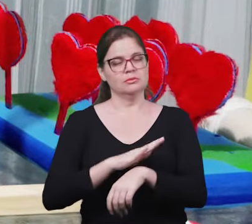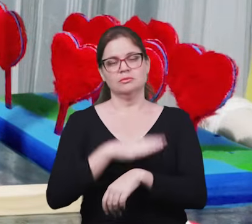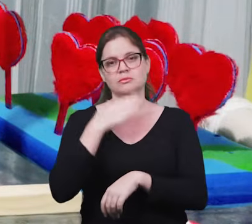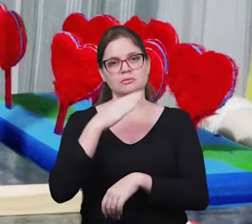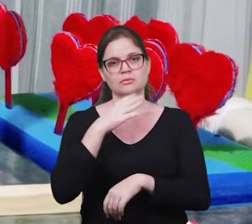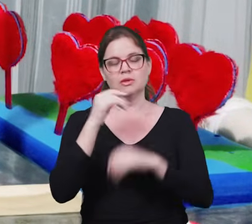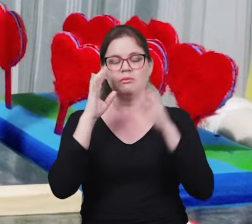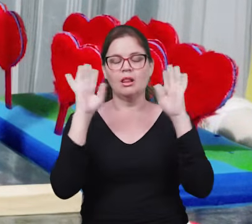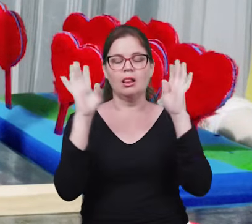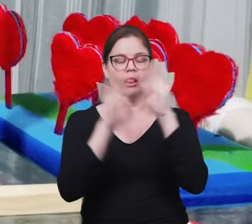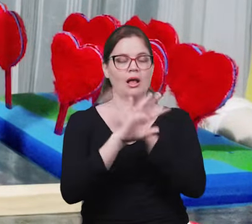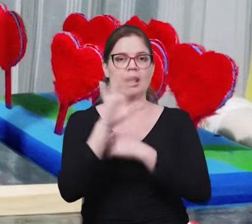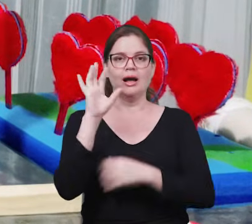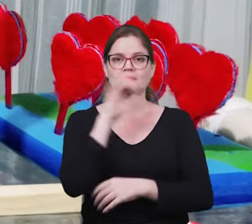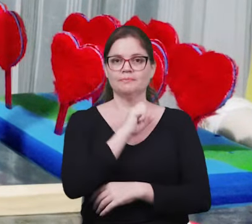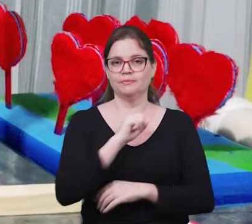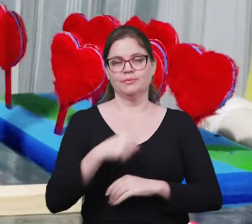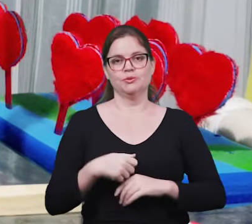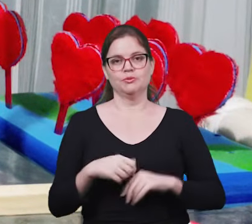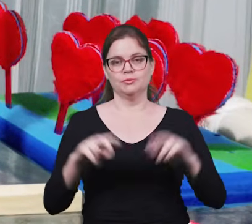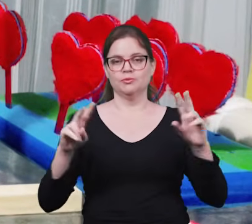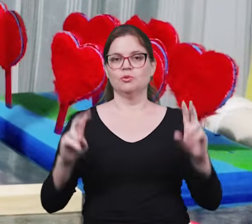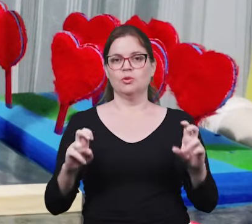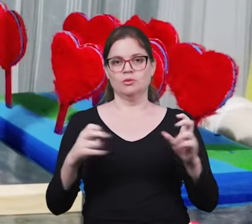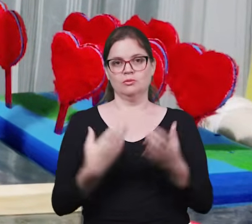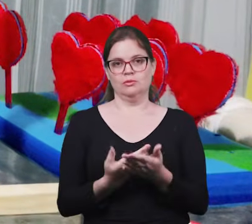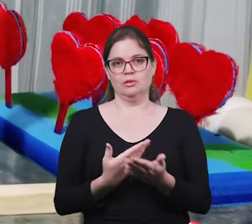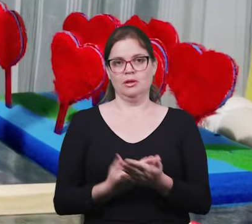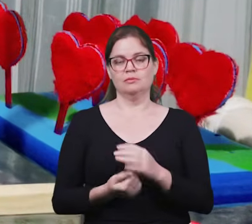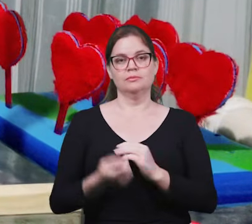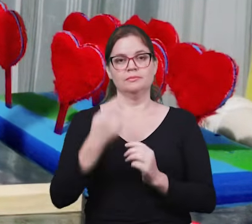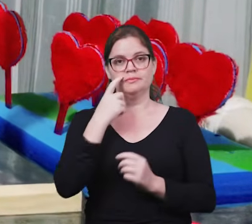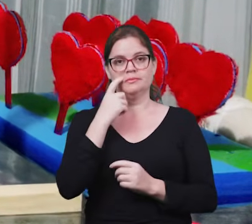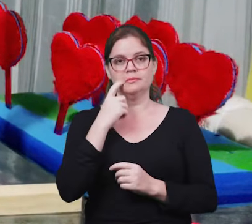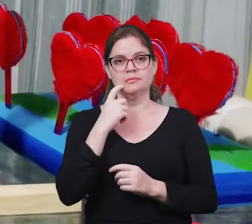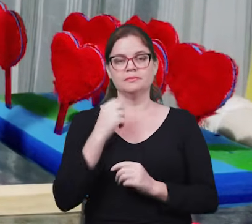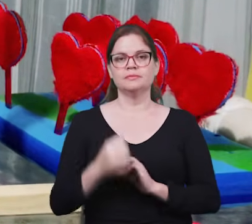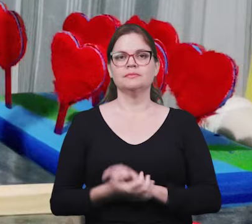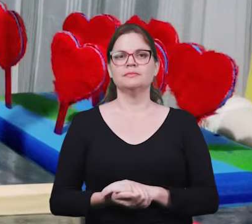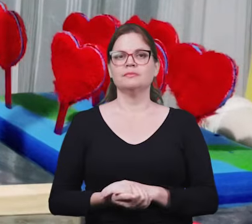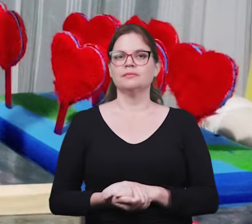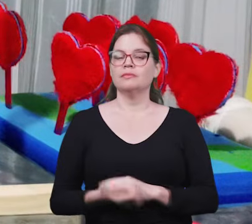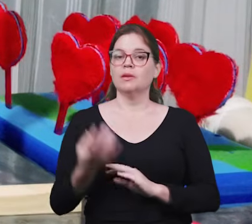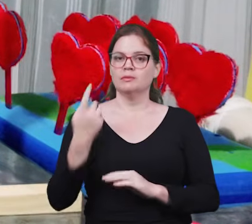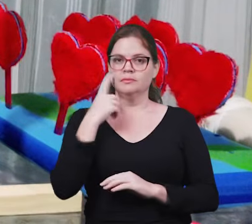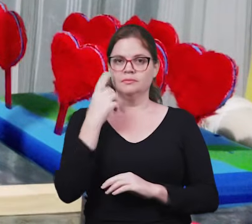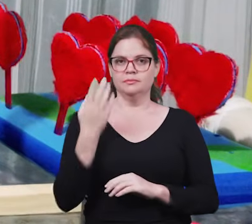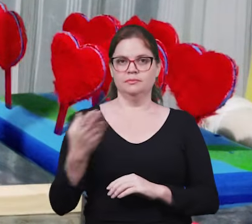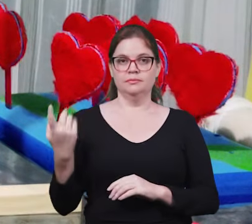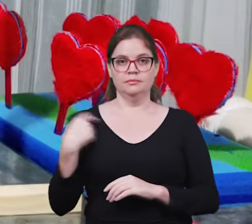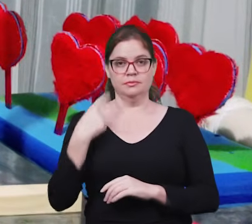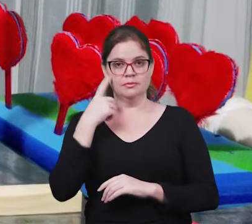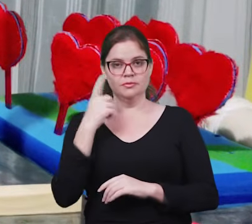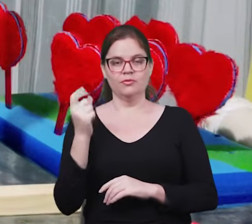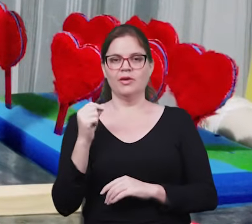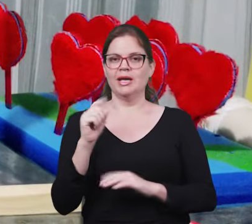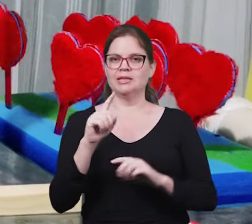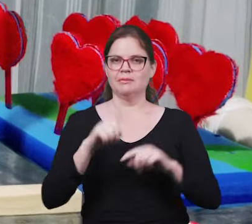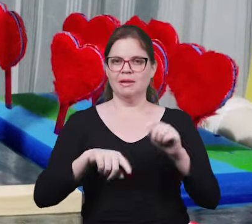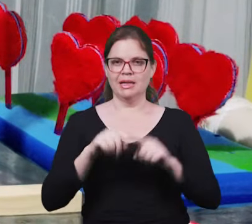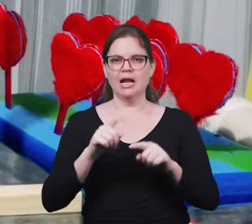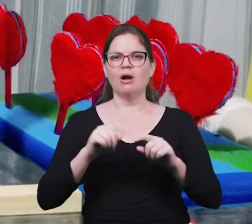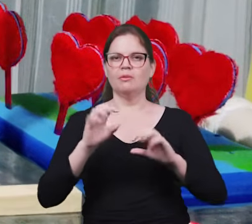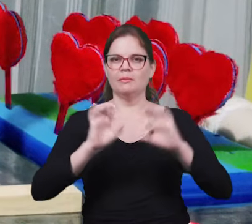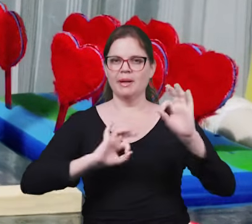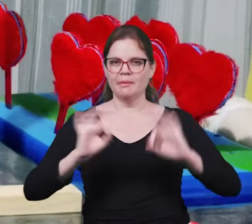atenção presa no assunto da aula. Então, quando as irmãs fazem essa elaboração do material, elas